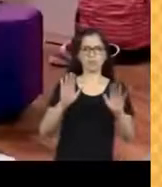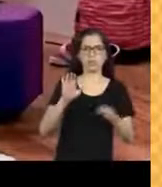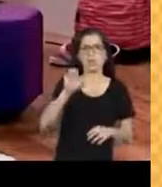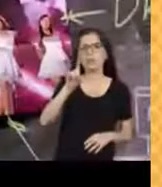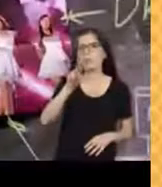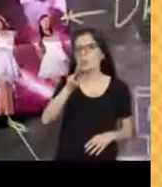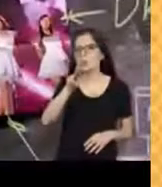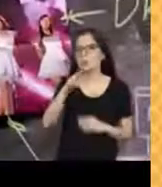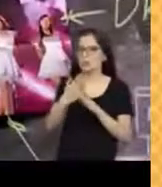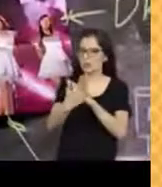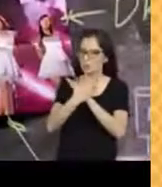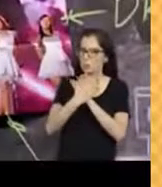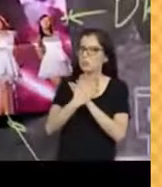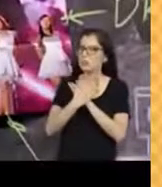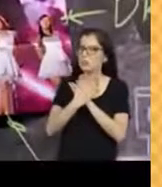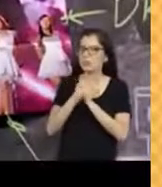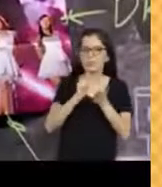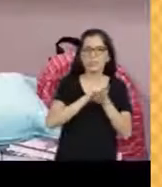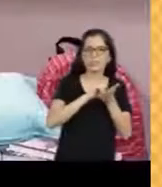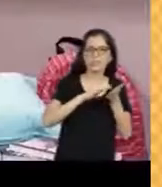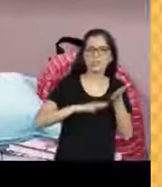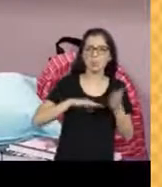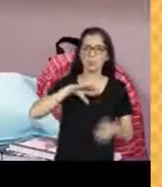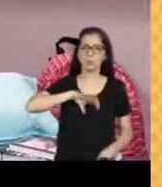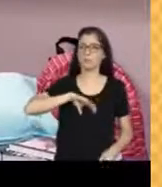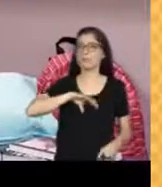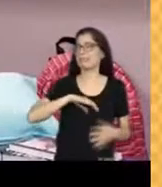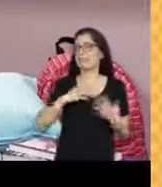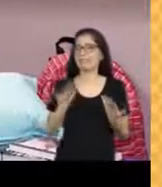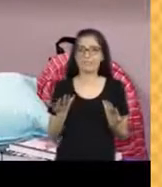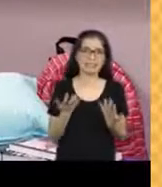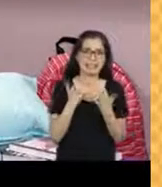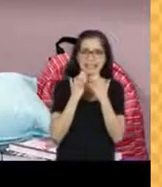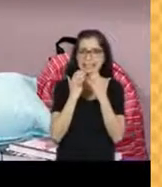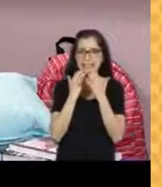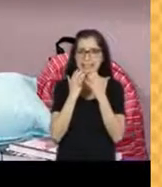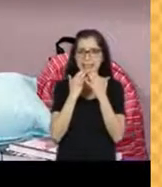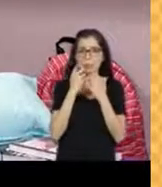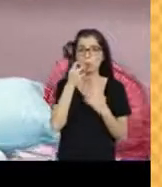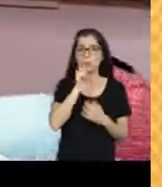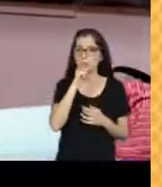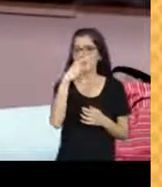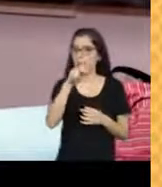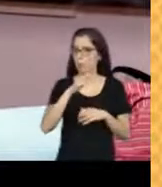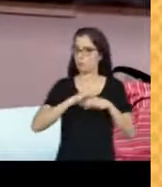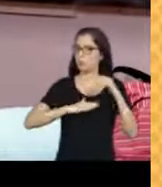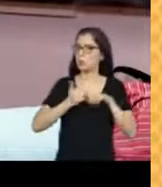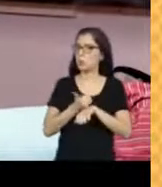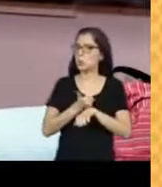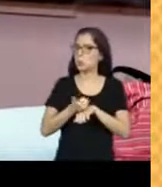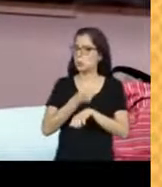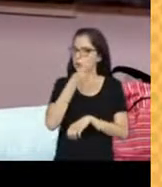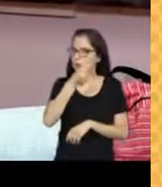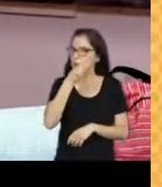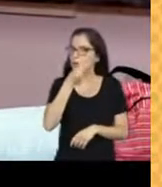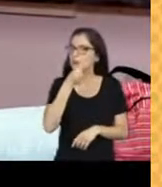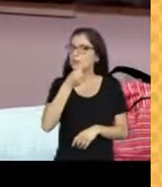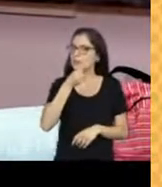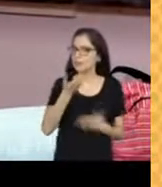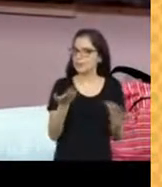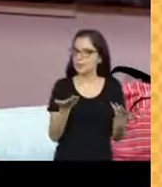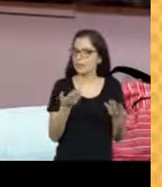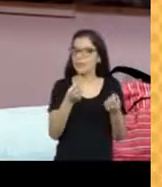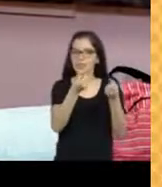Edu, me salva. Sabe o trabalho de português? Então, já que a sua mãe é jornalista, será que ela não pode me dar um depoimento